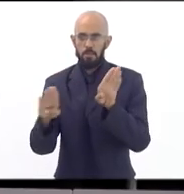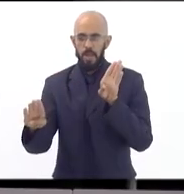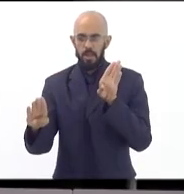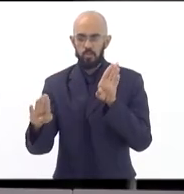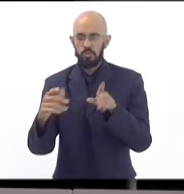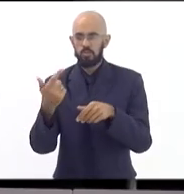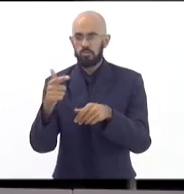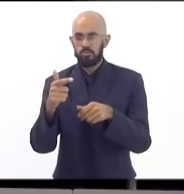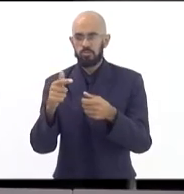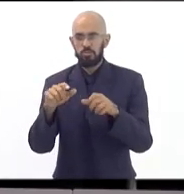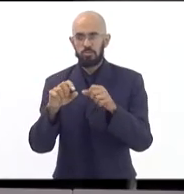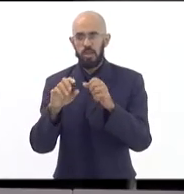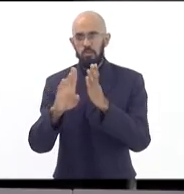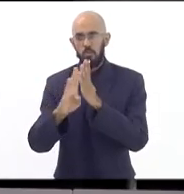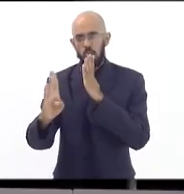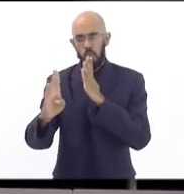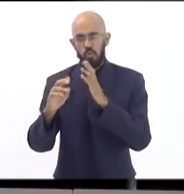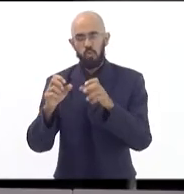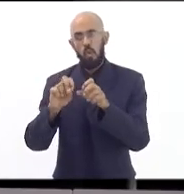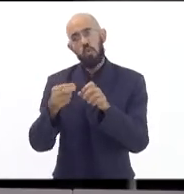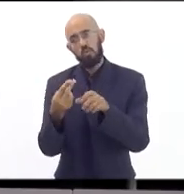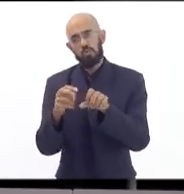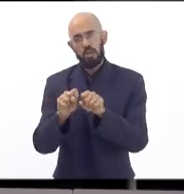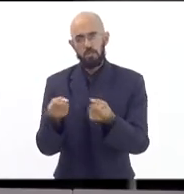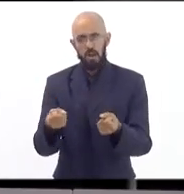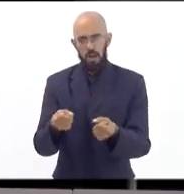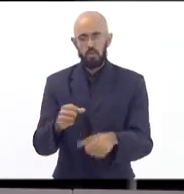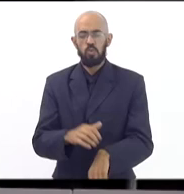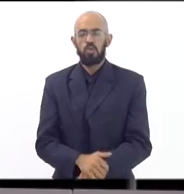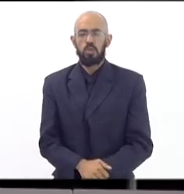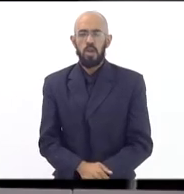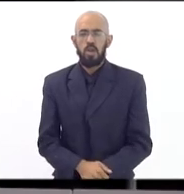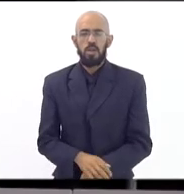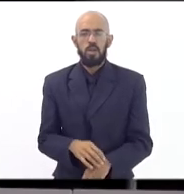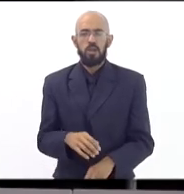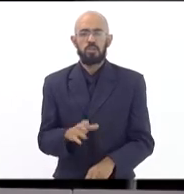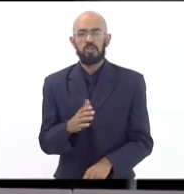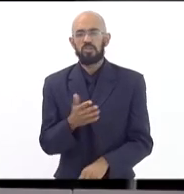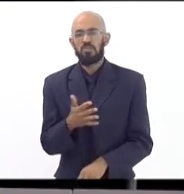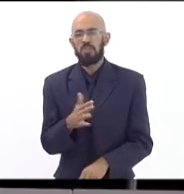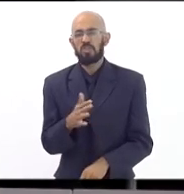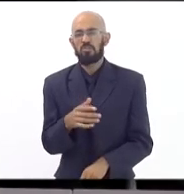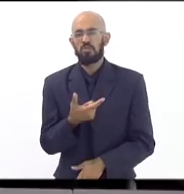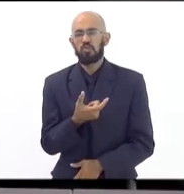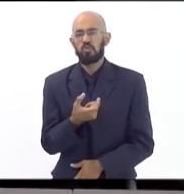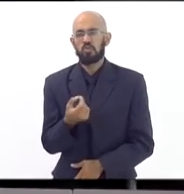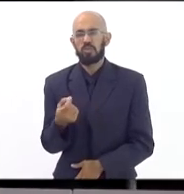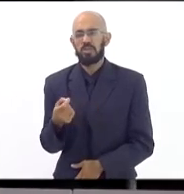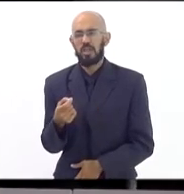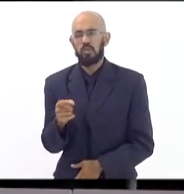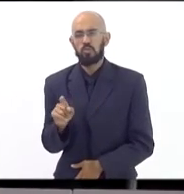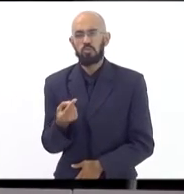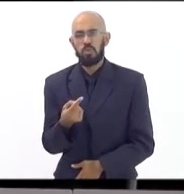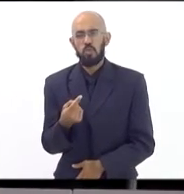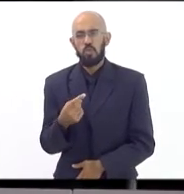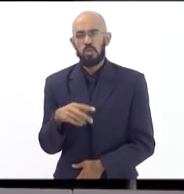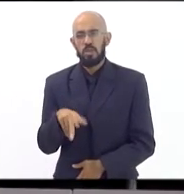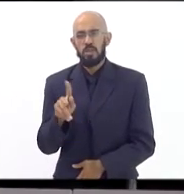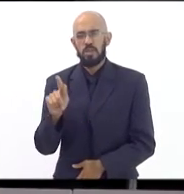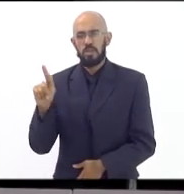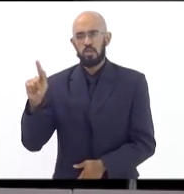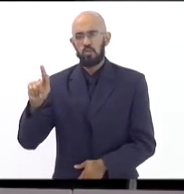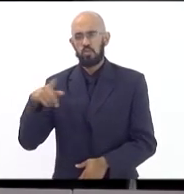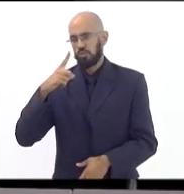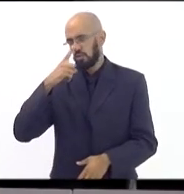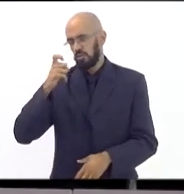tem muro ou dos muros estão quebrados foi aquilo que eu falei nós temos aí cerca de 200 toneladas a um pouco mais por mês que